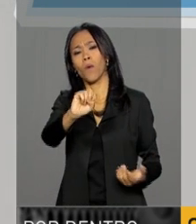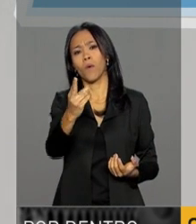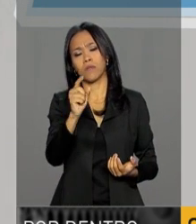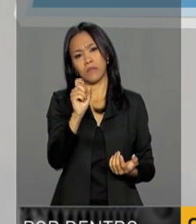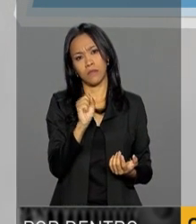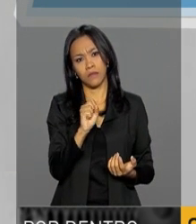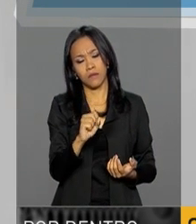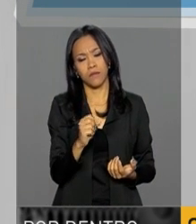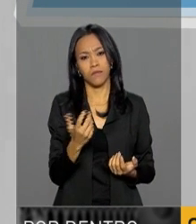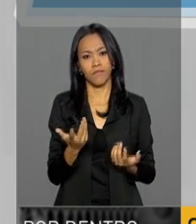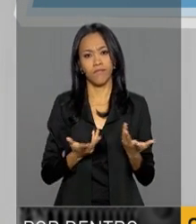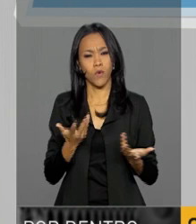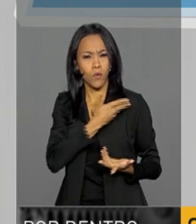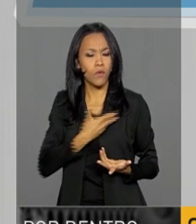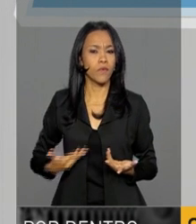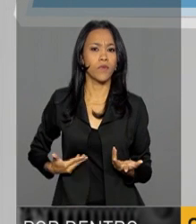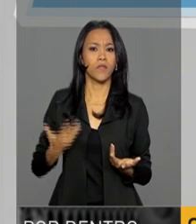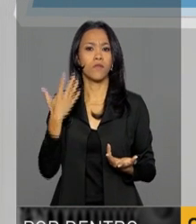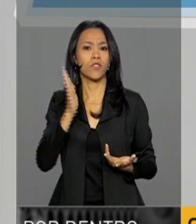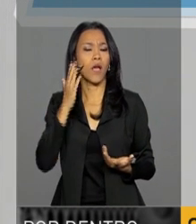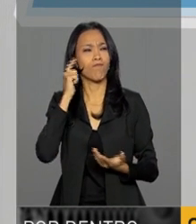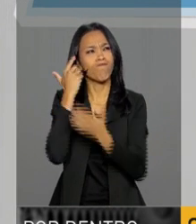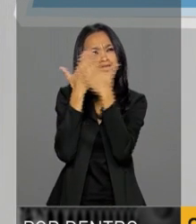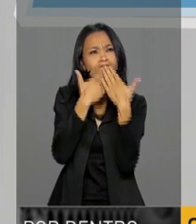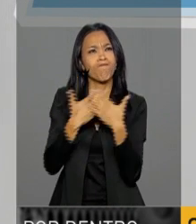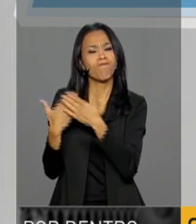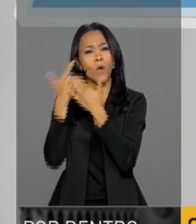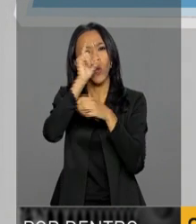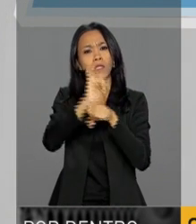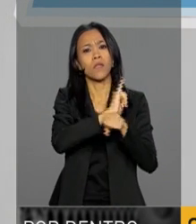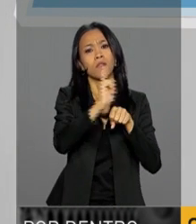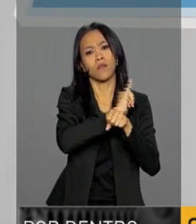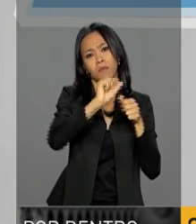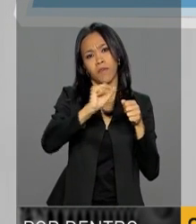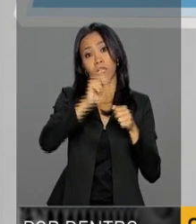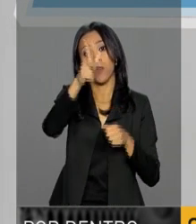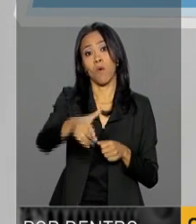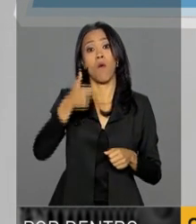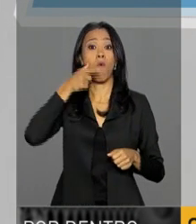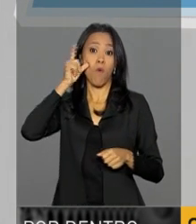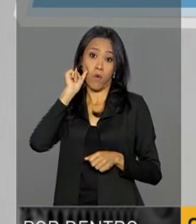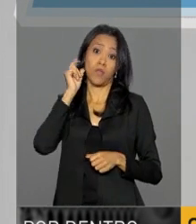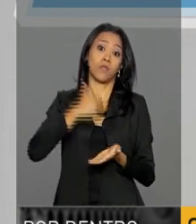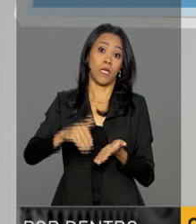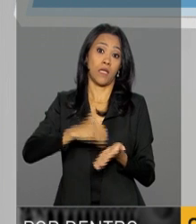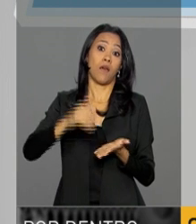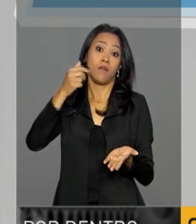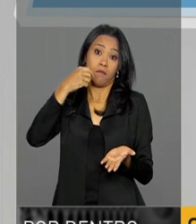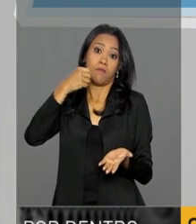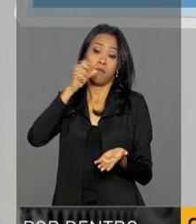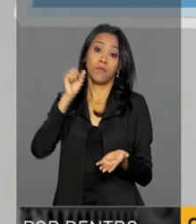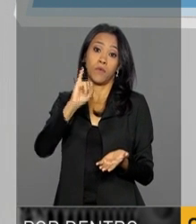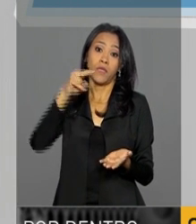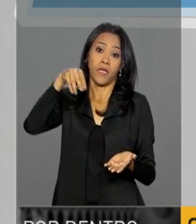governo o governo estuda uma outra alternativa como por exemplo como disse o secretário da presidência ontem marcelo caetano de por exemplo cortar